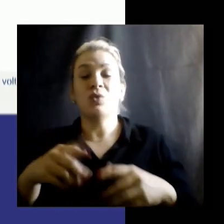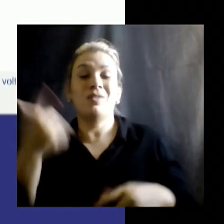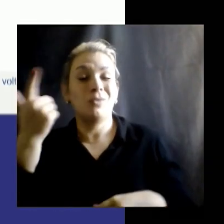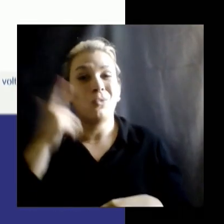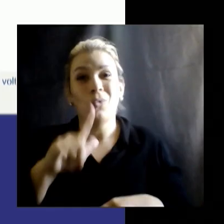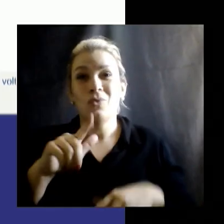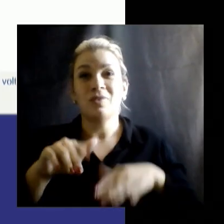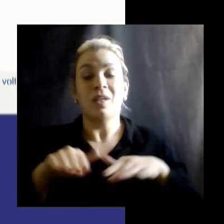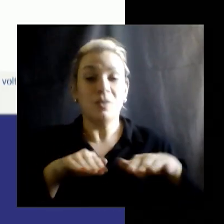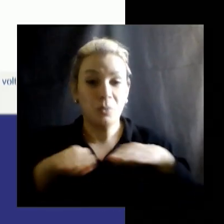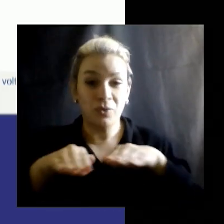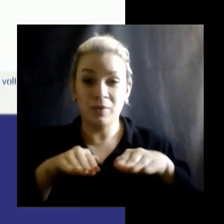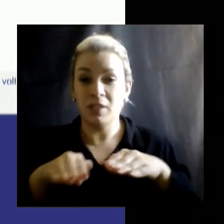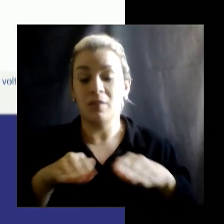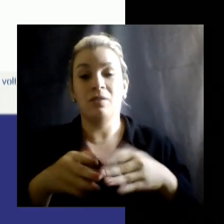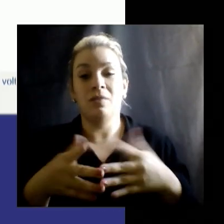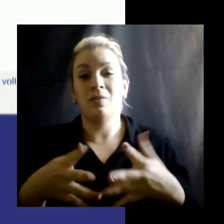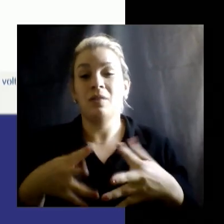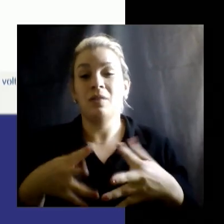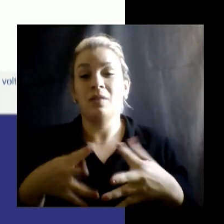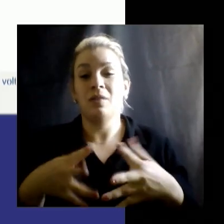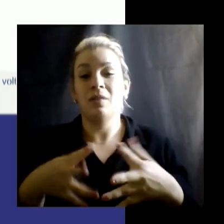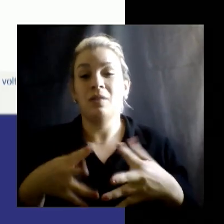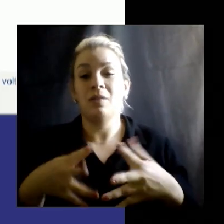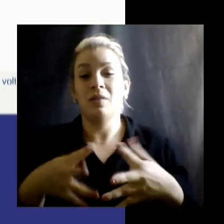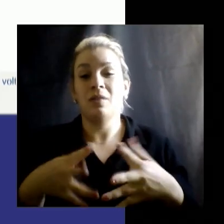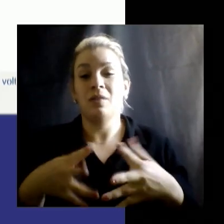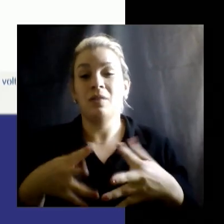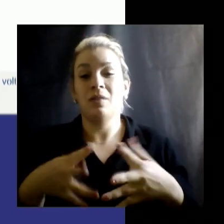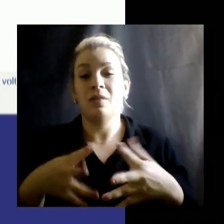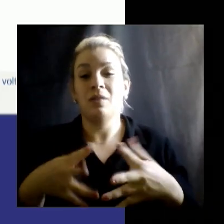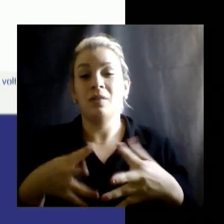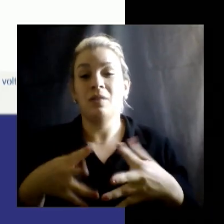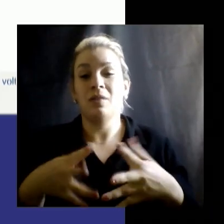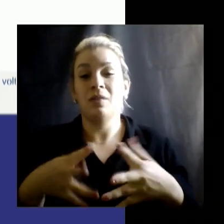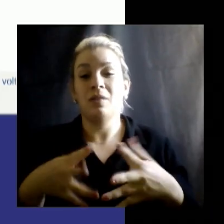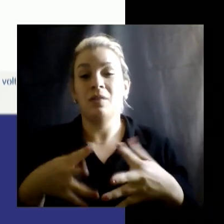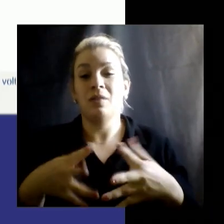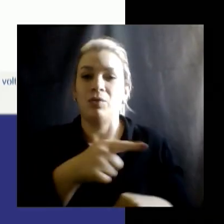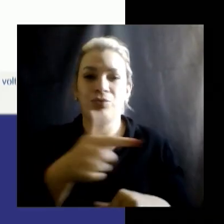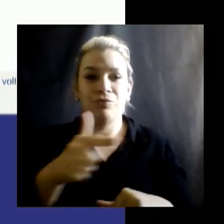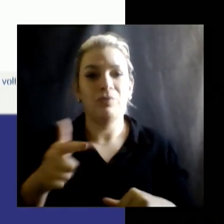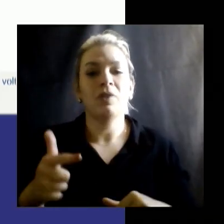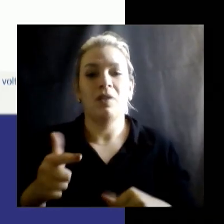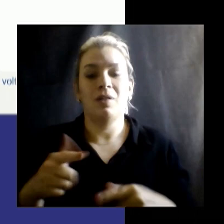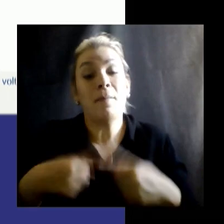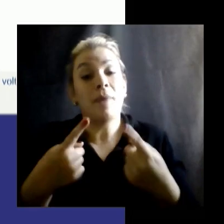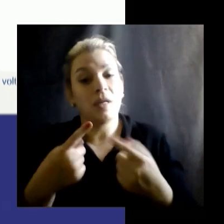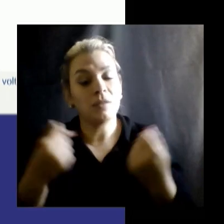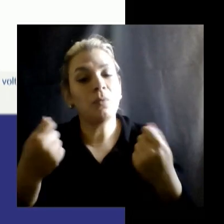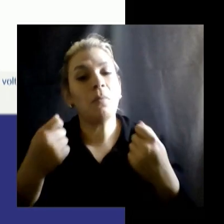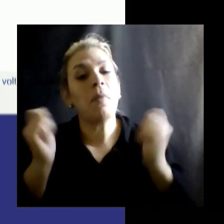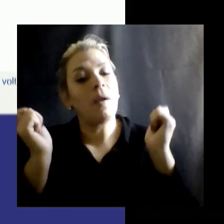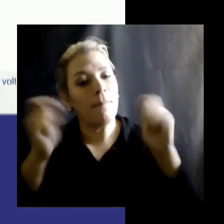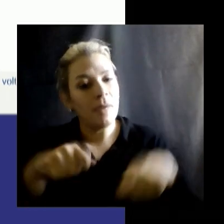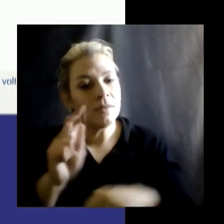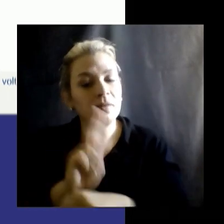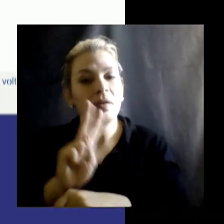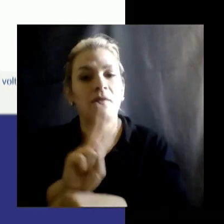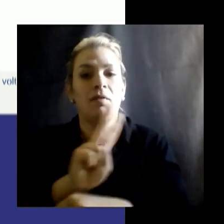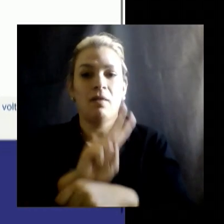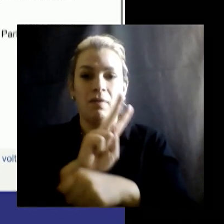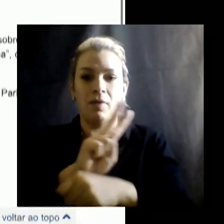cura, mas o diagnóstico, o tratamento adequado preserva a qualidade de vida. Então, reunião que acontece